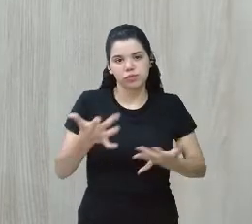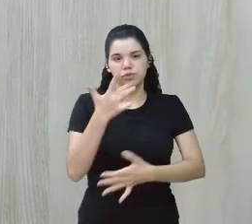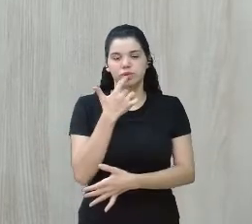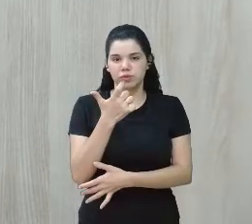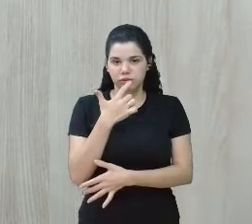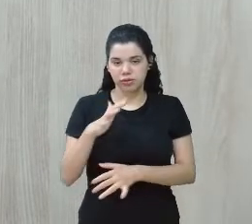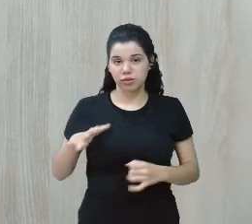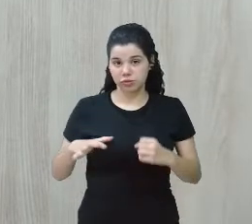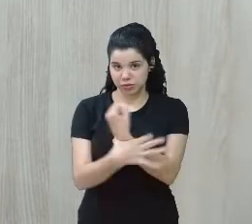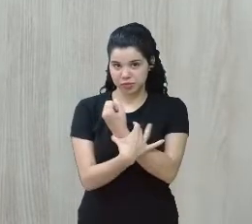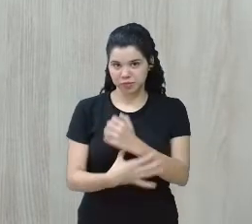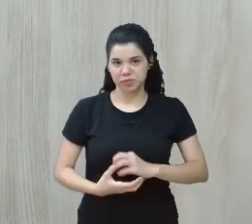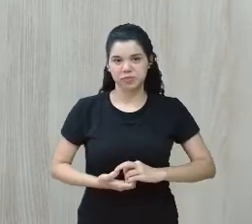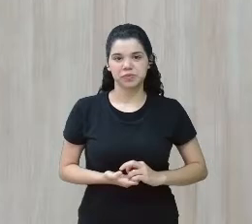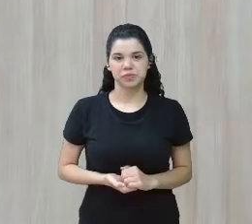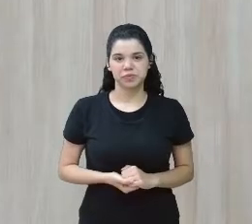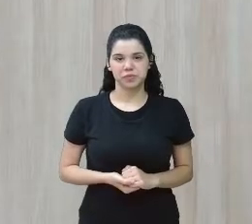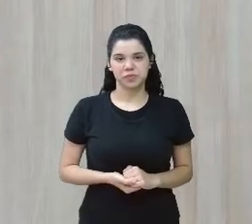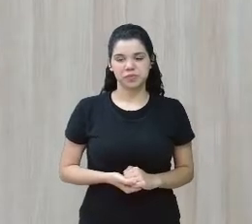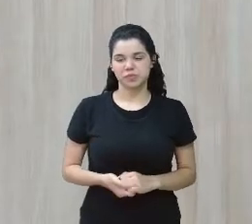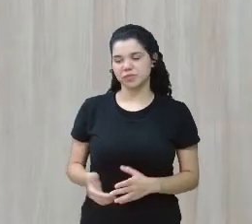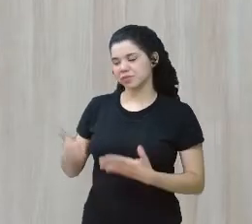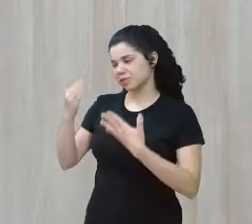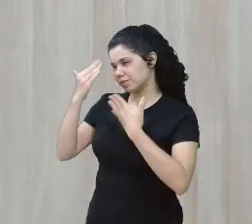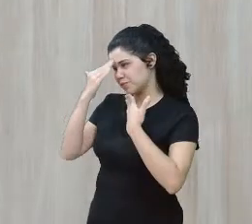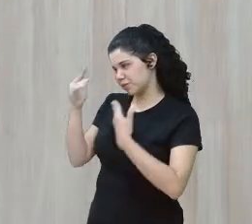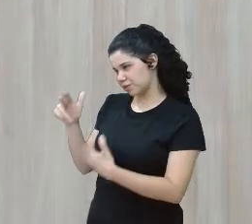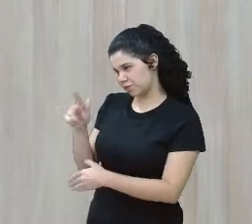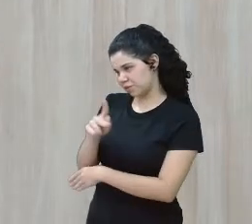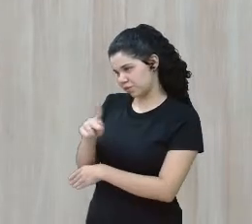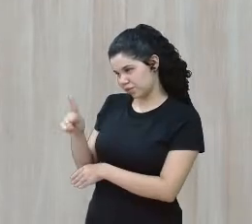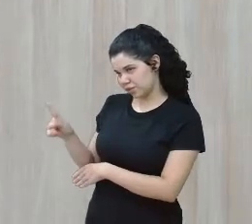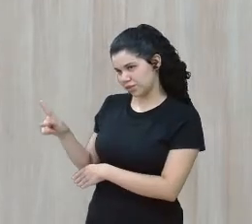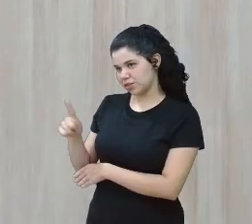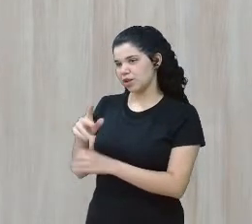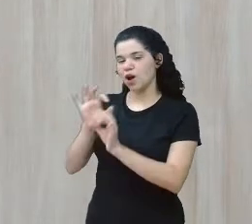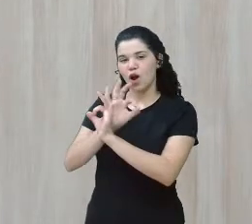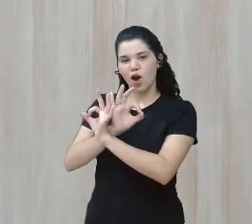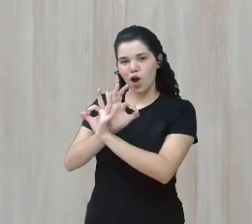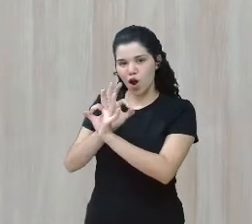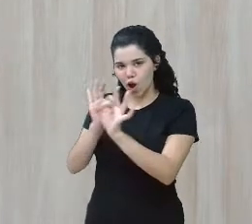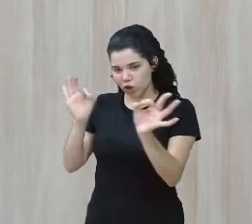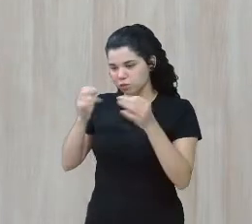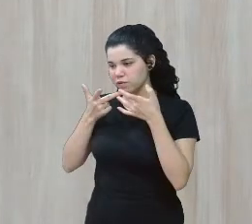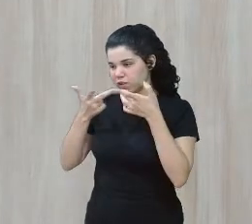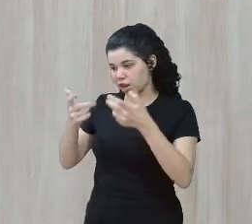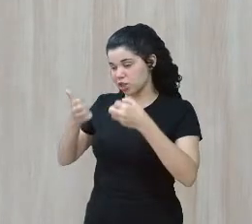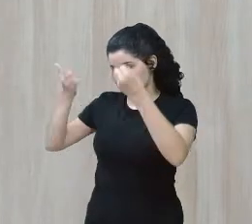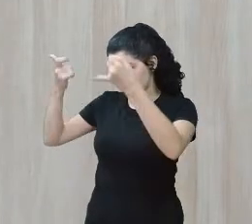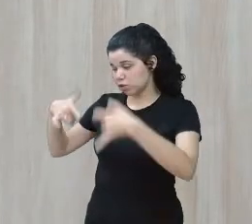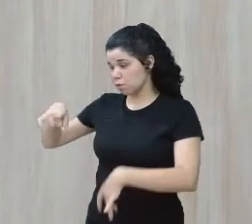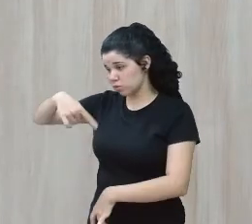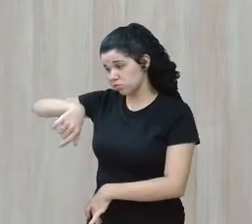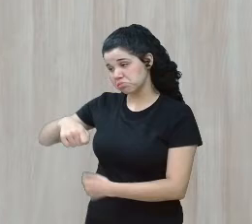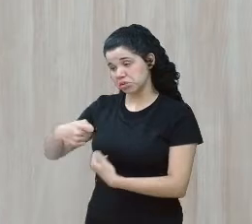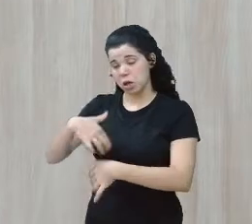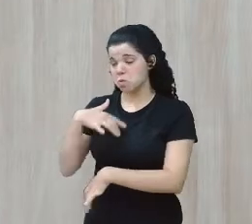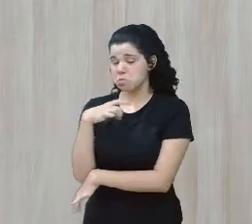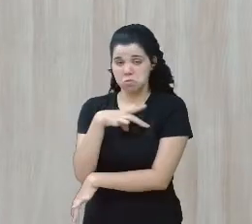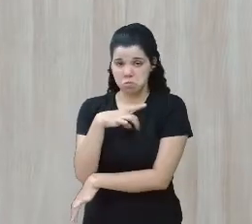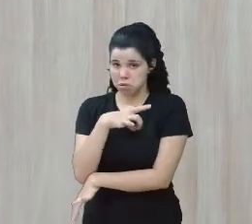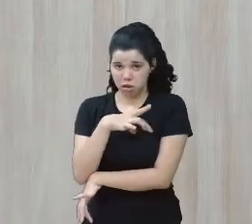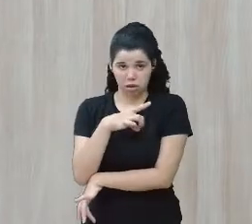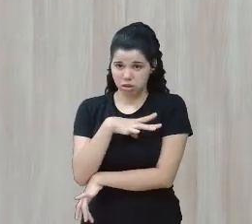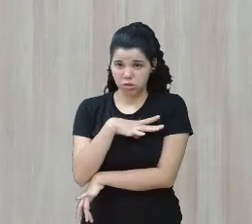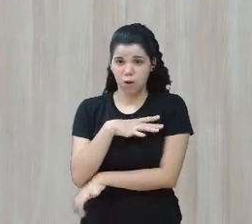com segurança. Obrigada, professora Isabel. Muito bom essa questão. Então, não tenham medo de doar sangue, porque